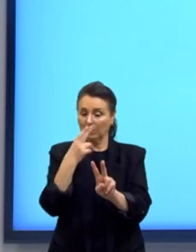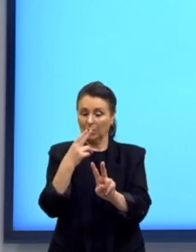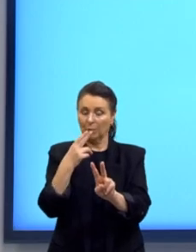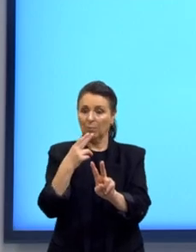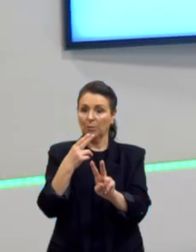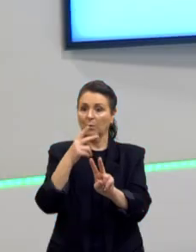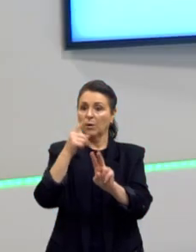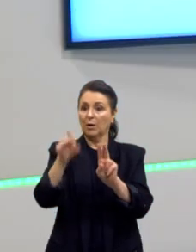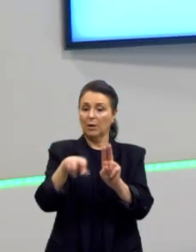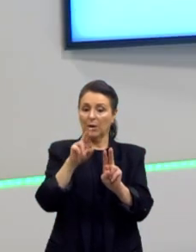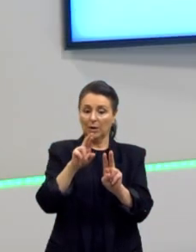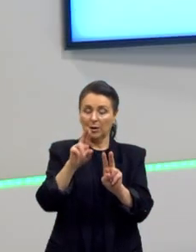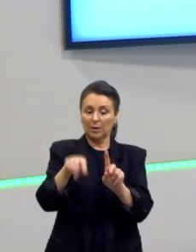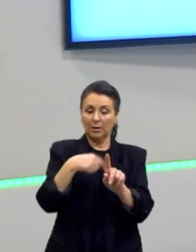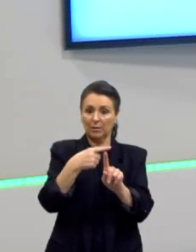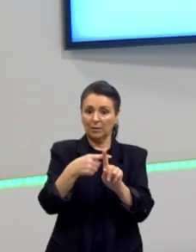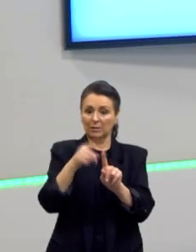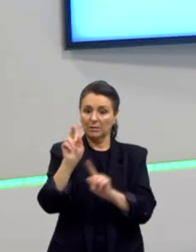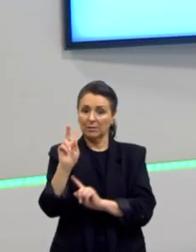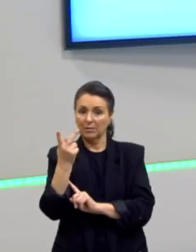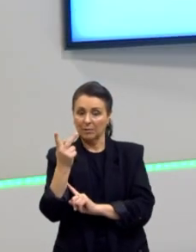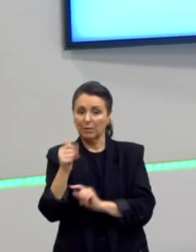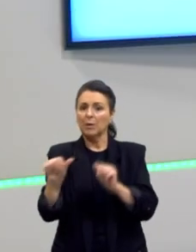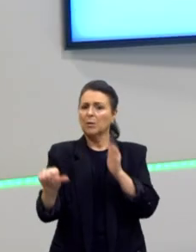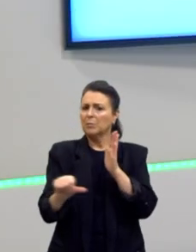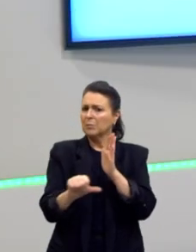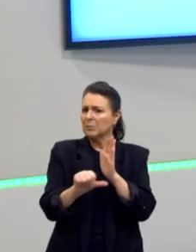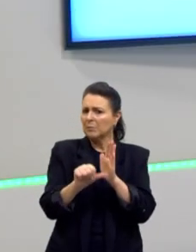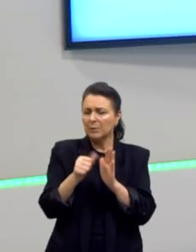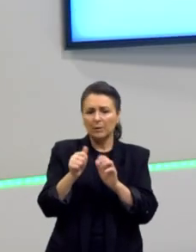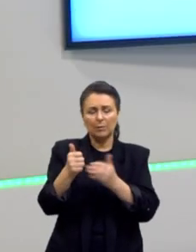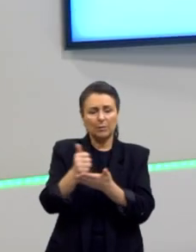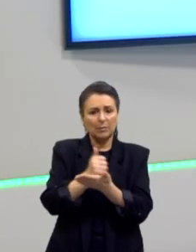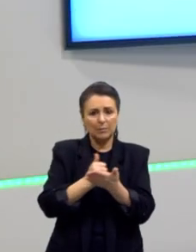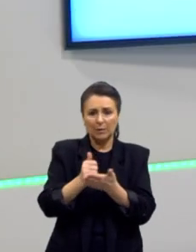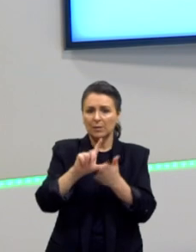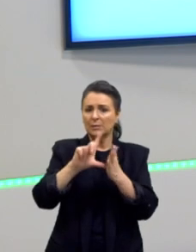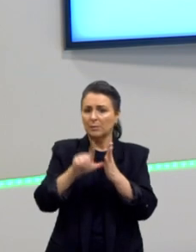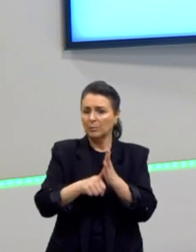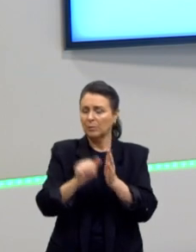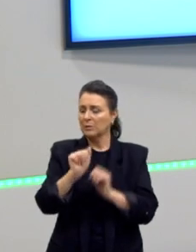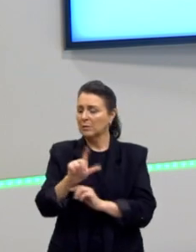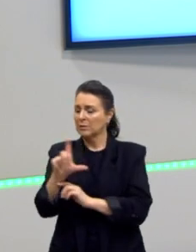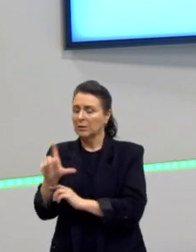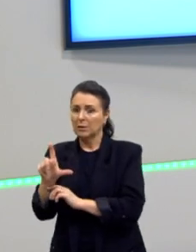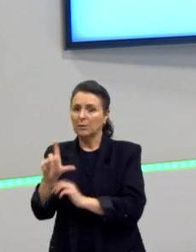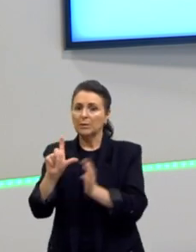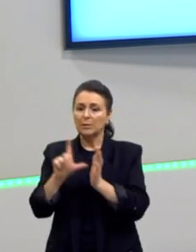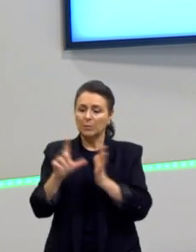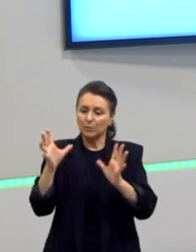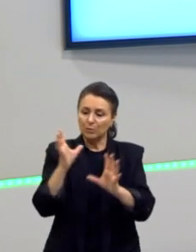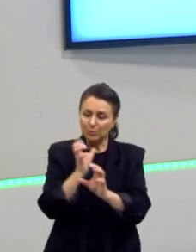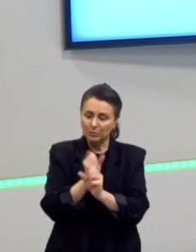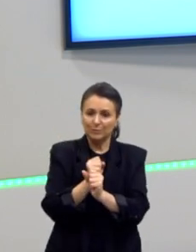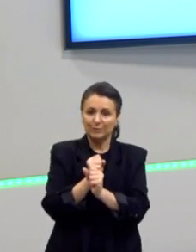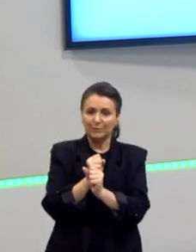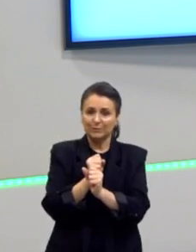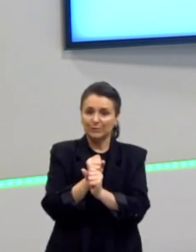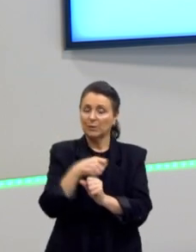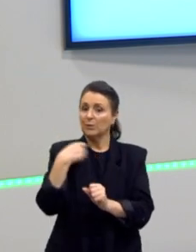separado tá gente não tem problema calcula primeiro a área da base depois área lateral e depois de um tá tudo na área total